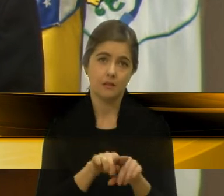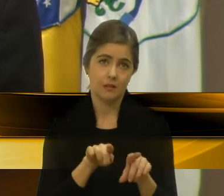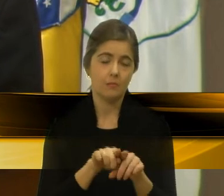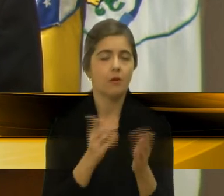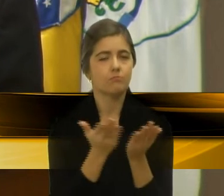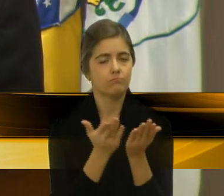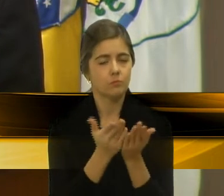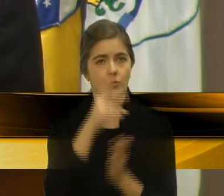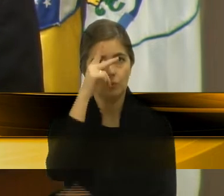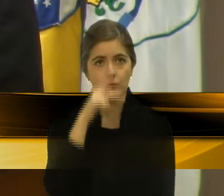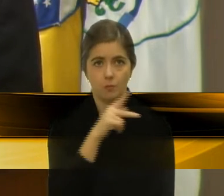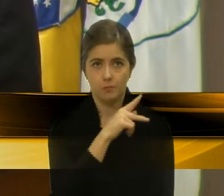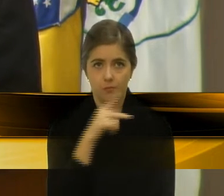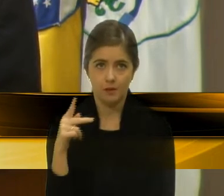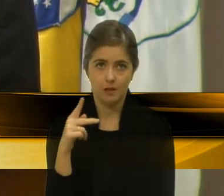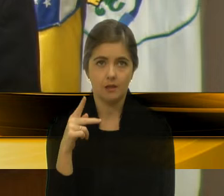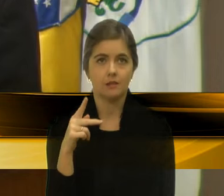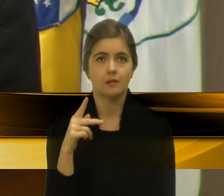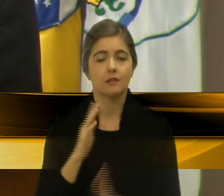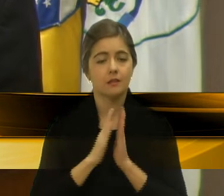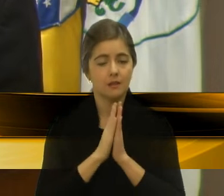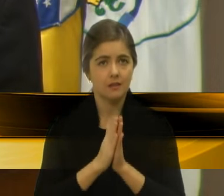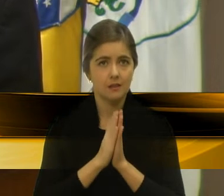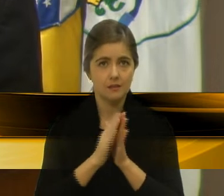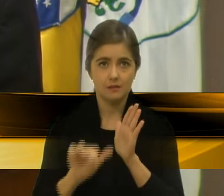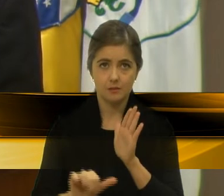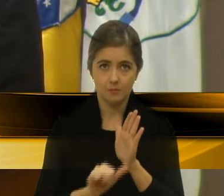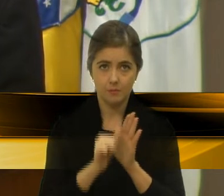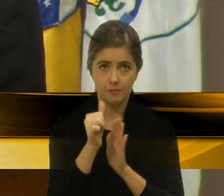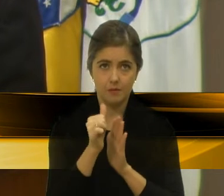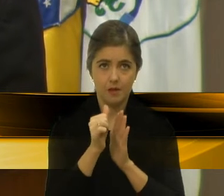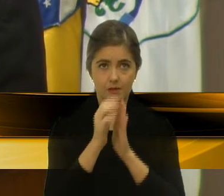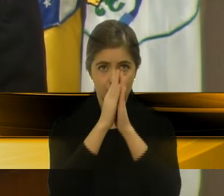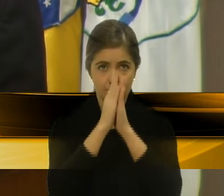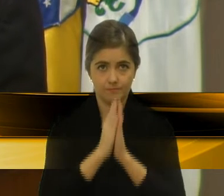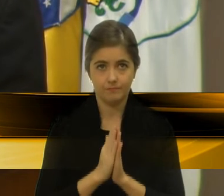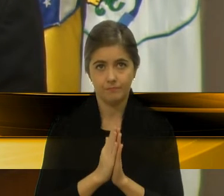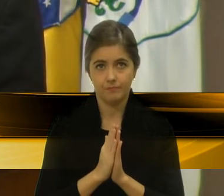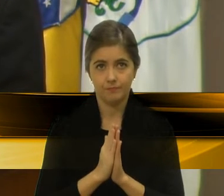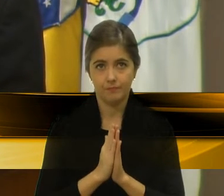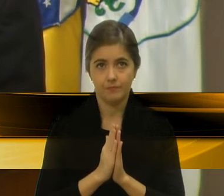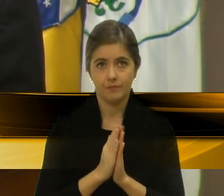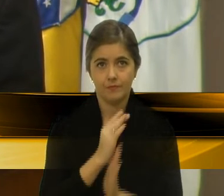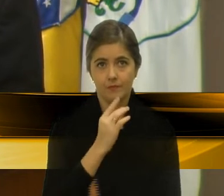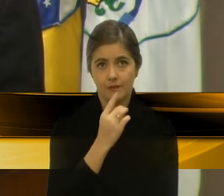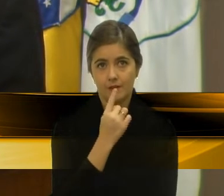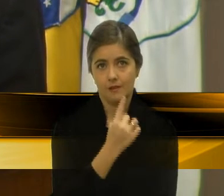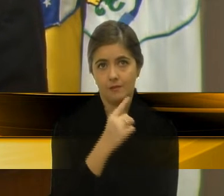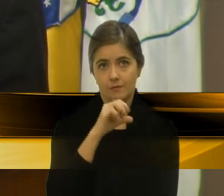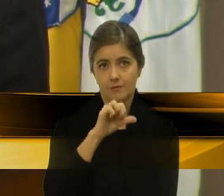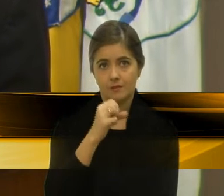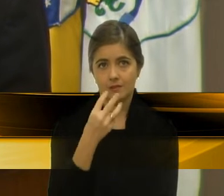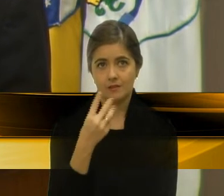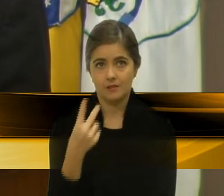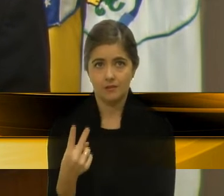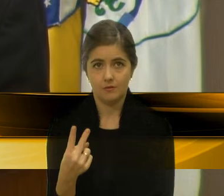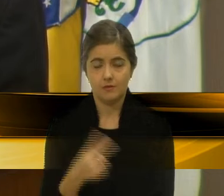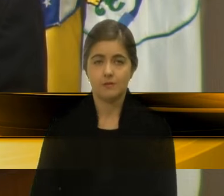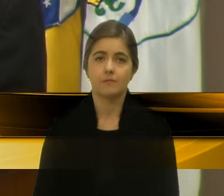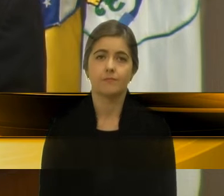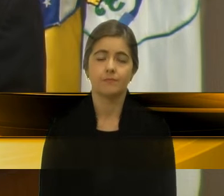na Europa, rezando sua primeira missa em 10 de julho de 1932. E a partir